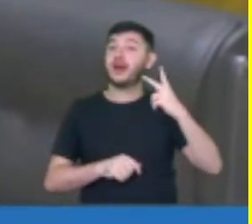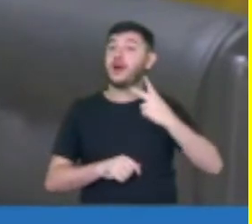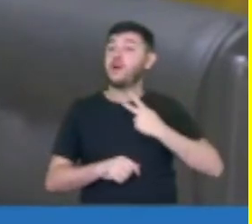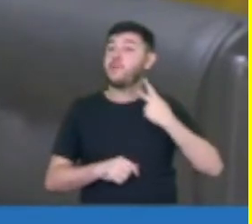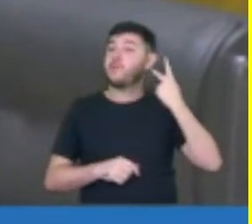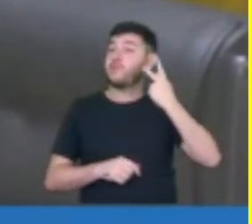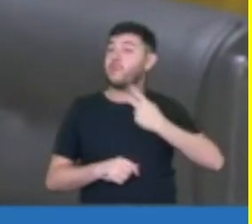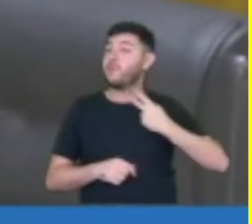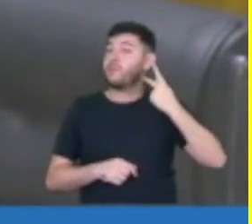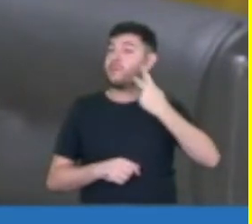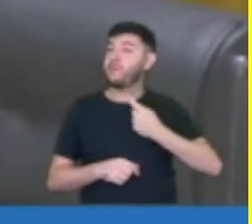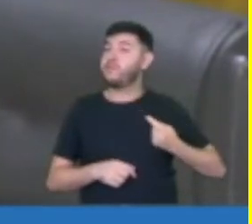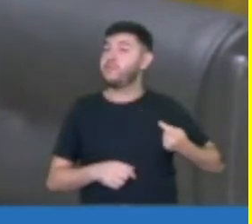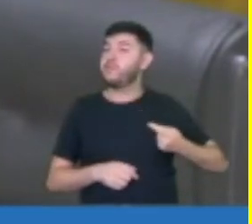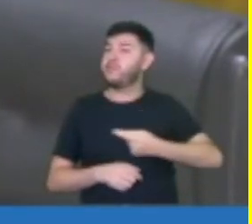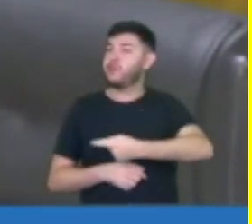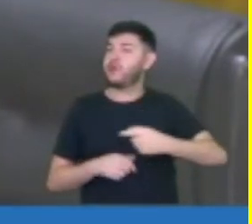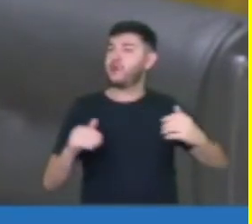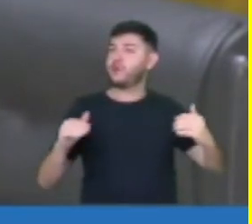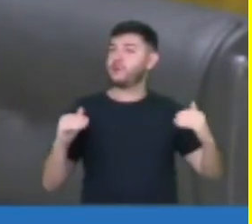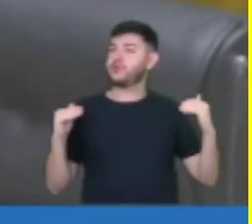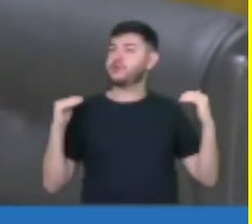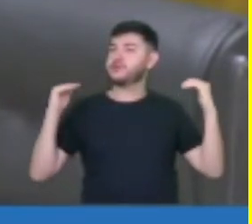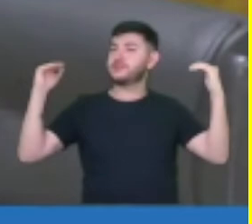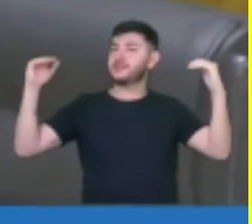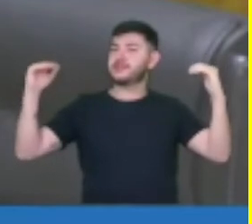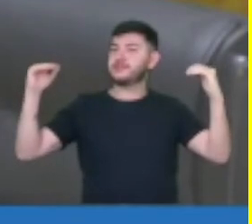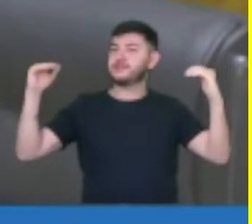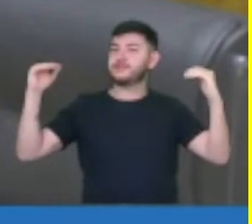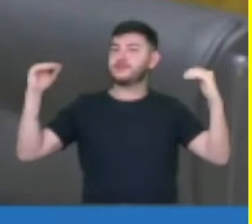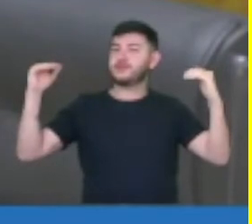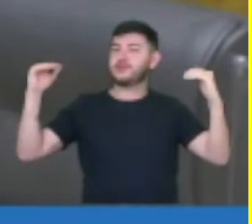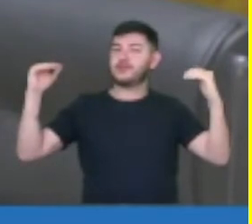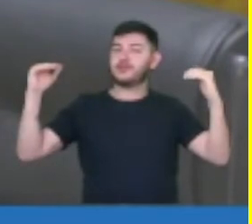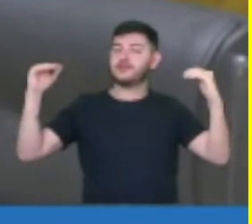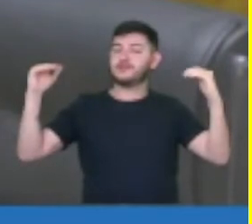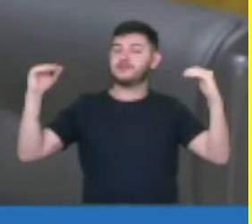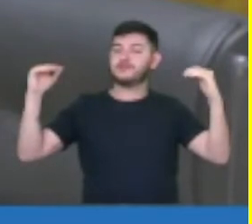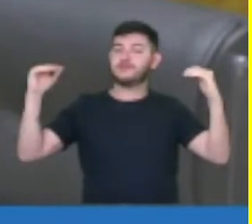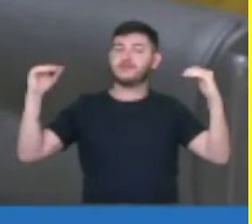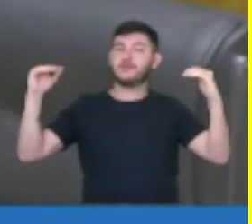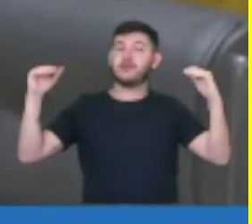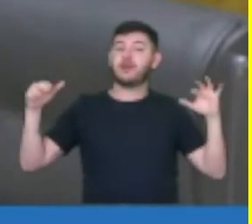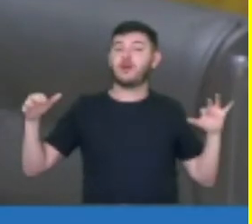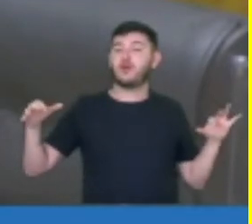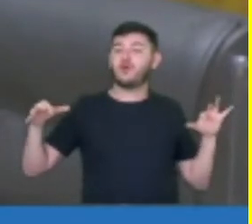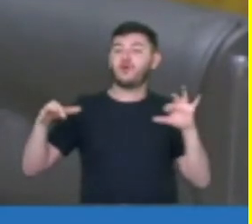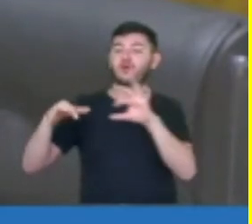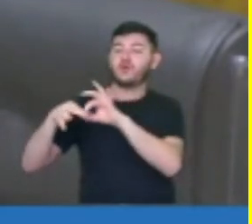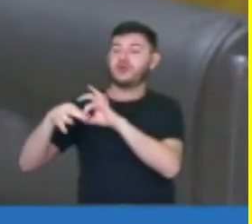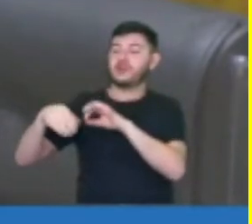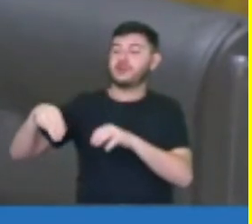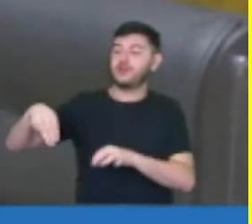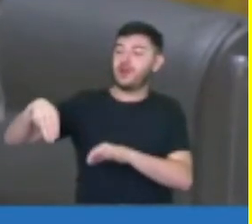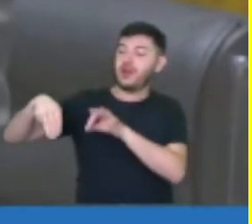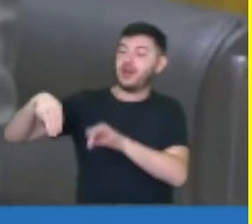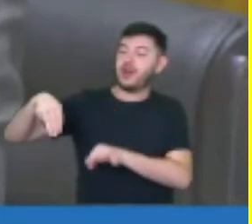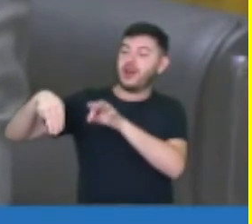se une a um ministro da Suprema Corte para infringirem a